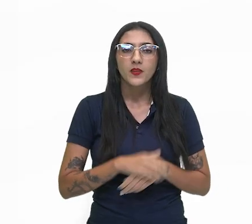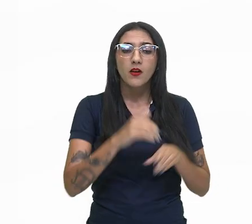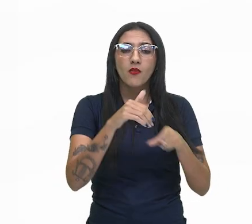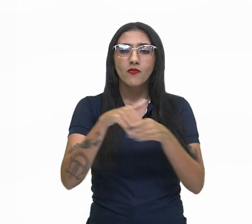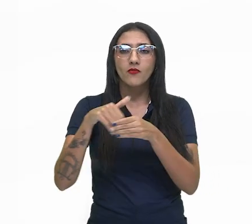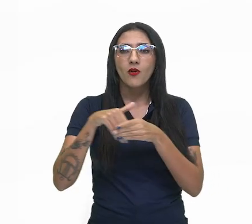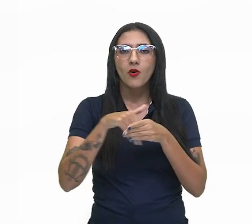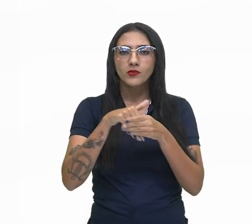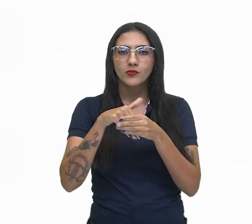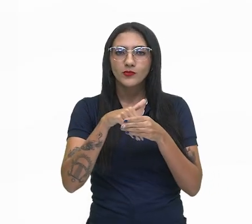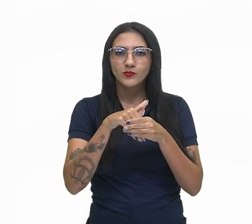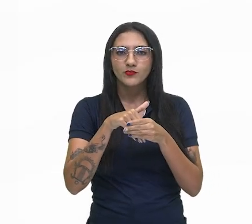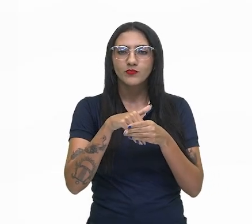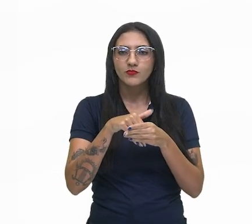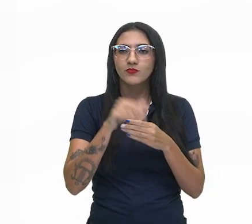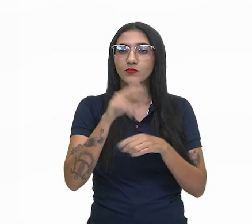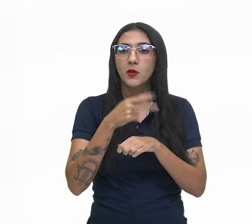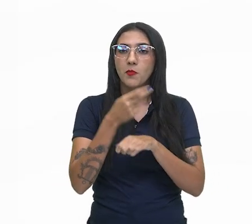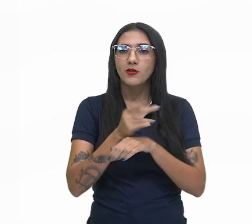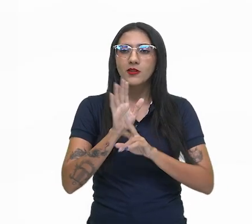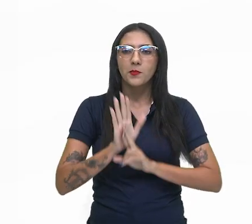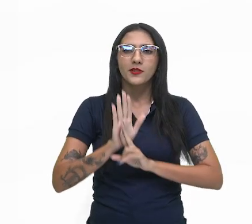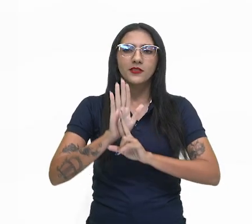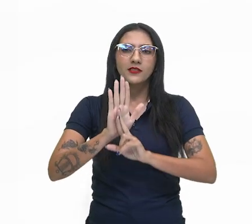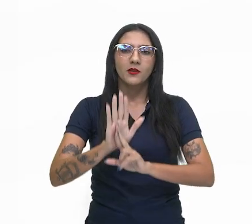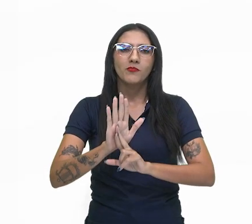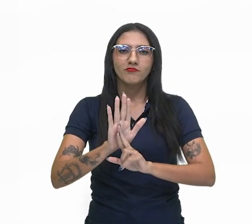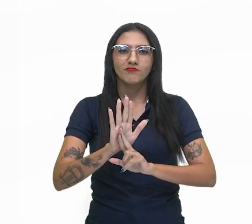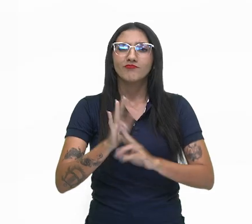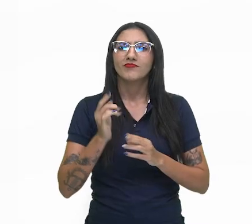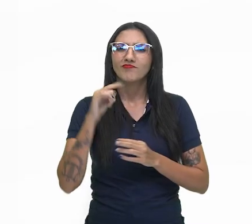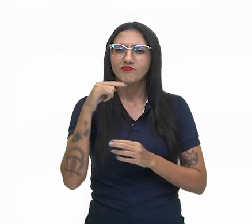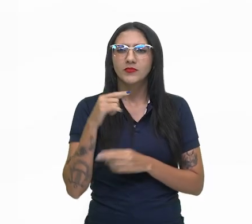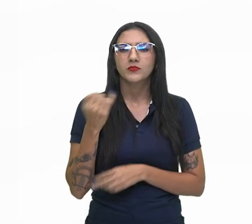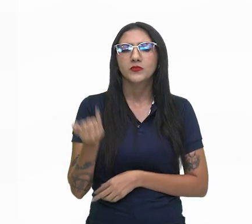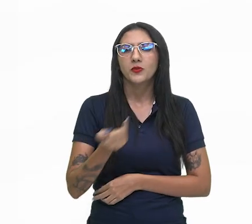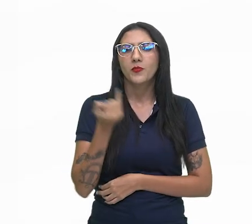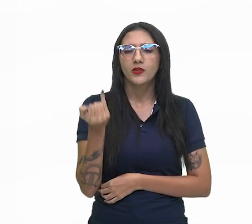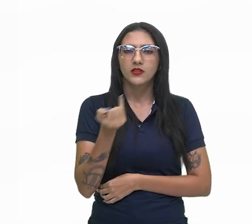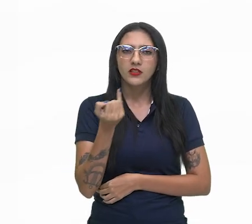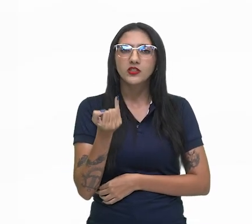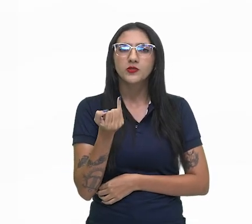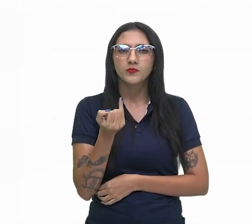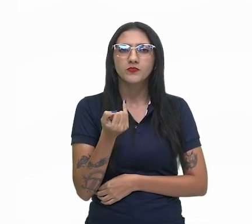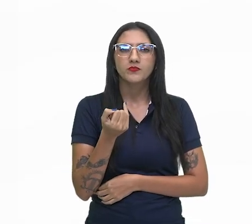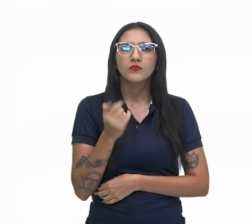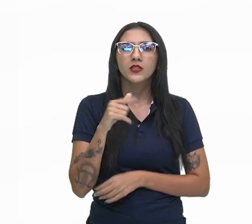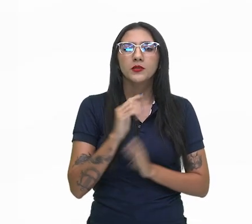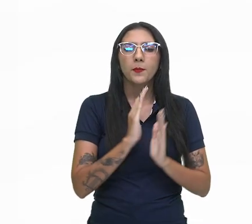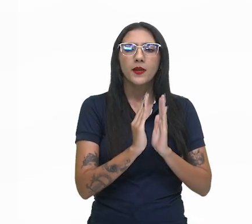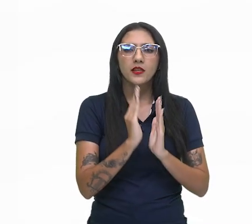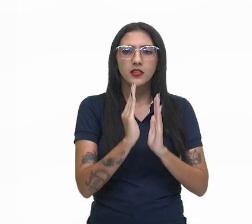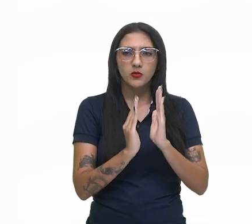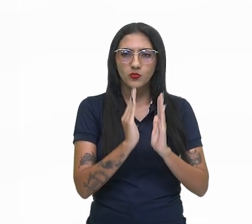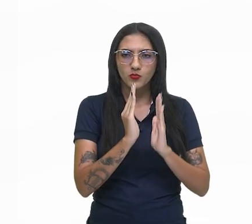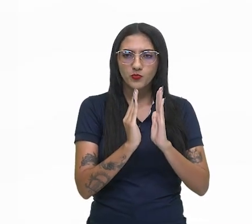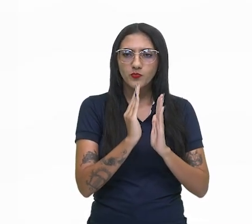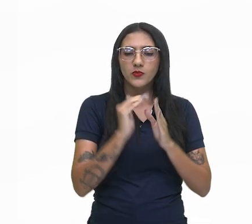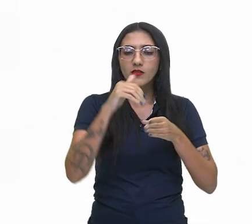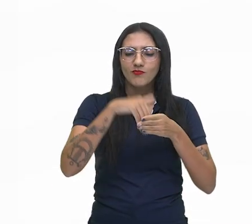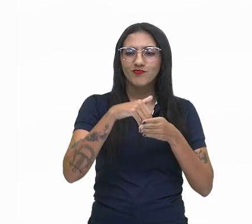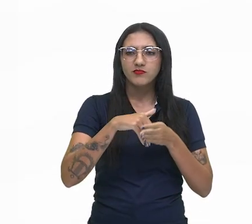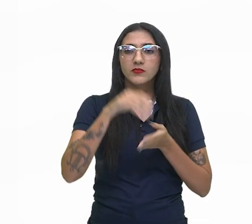eleitoral, na representação. Olha só, isso é muito importante, tá? O processo eleitoral